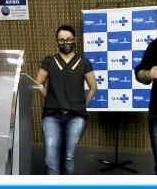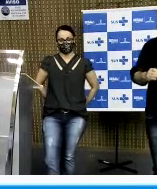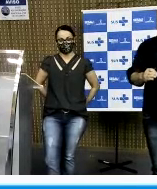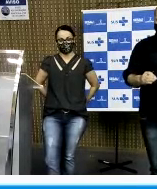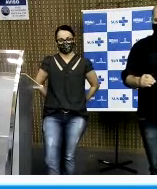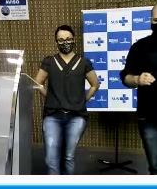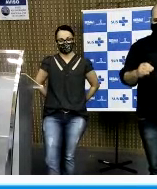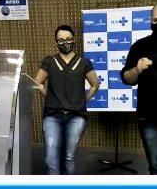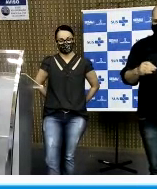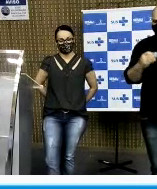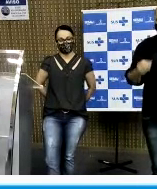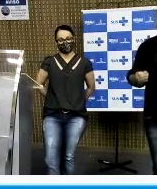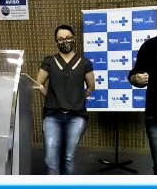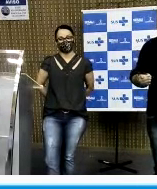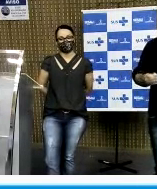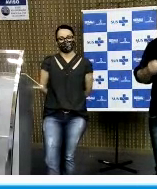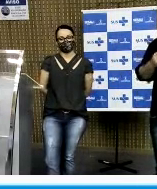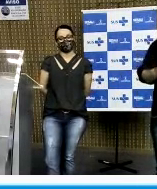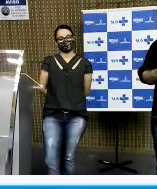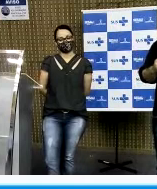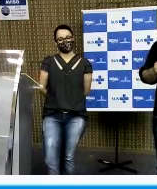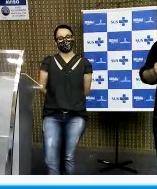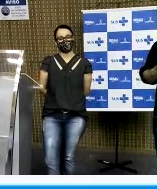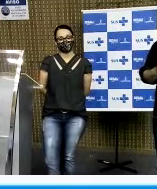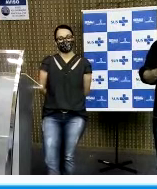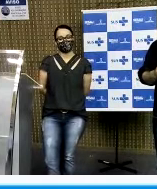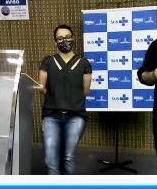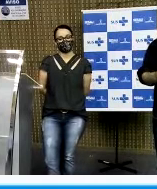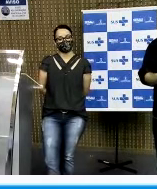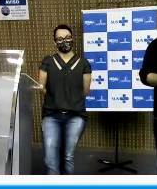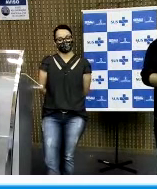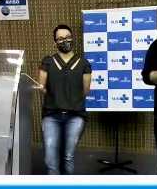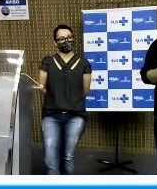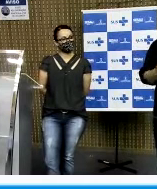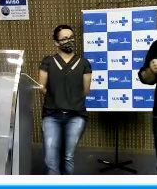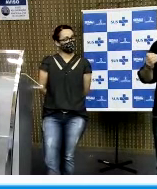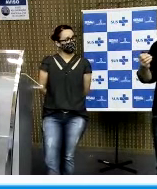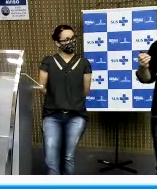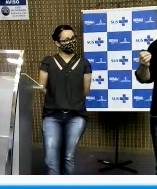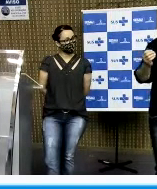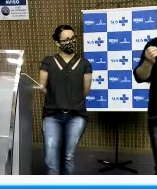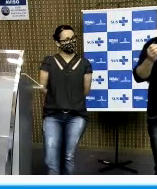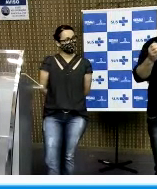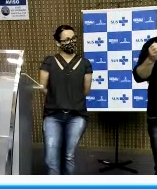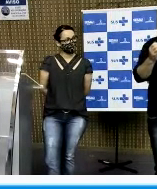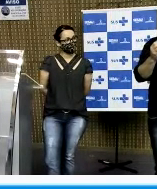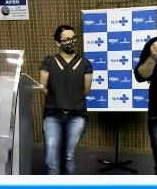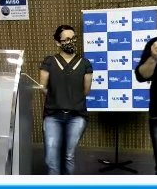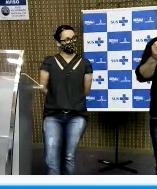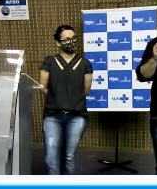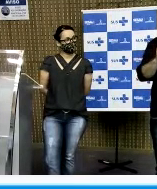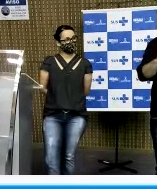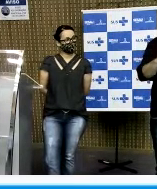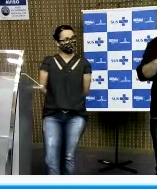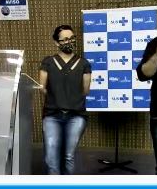para discussão de casos, o grupo de estudo, ela está zerada, porém, assim, eu costumo dizer que na UBS, raramente a gente consegue ter